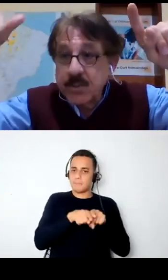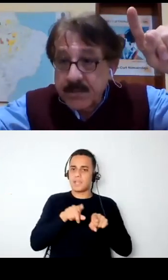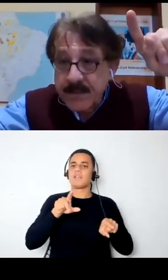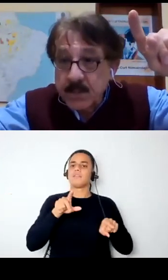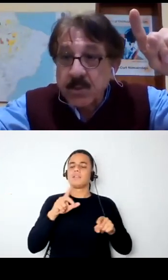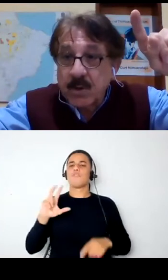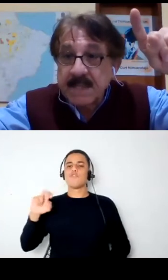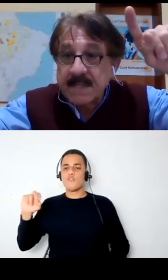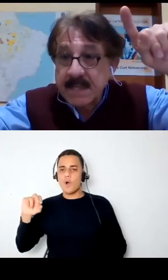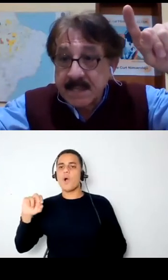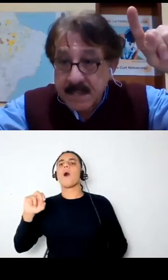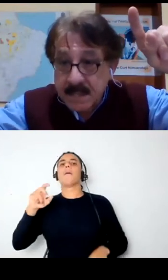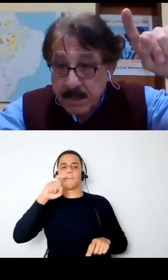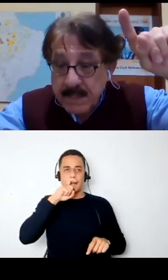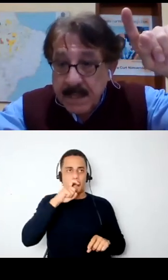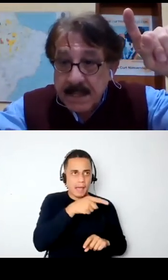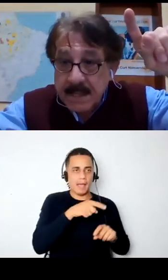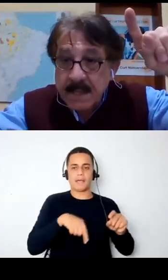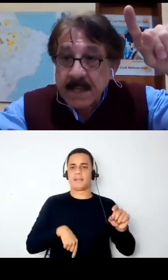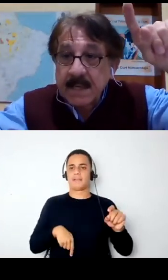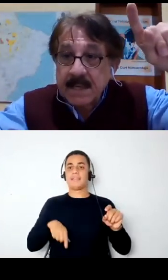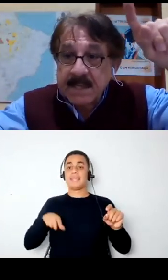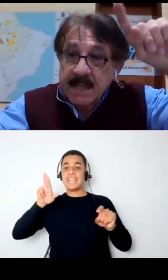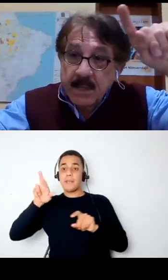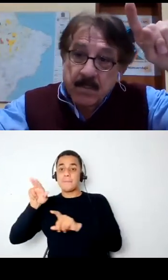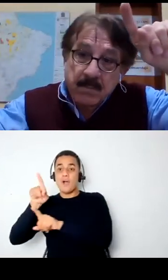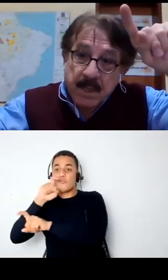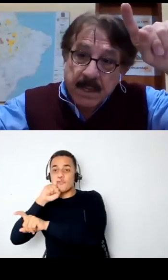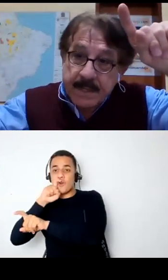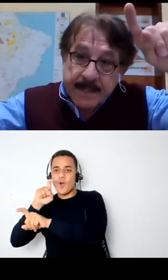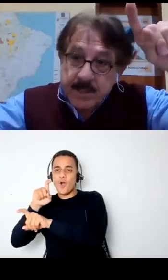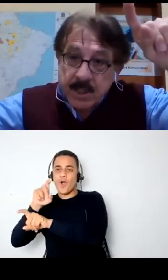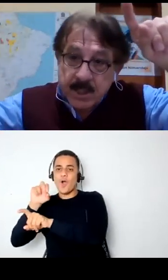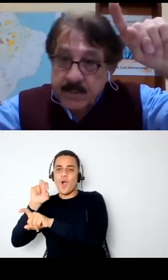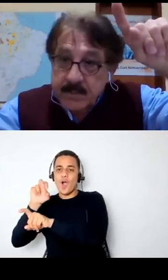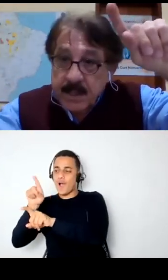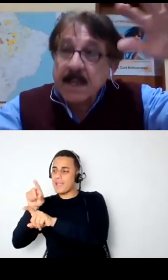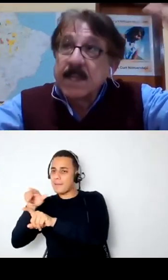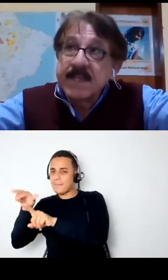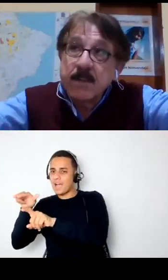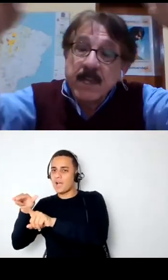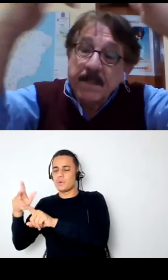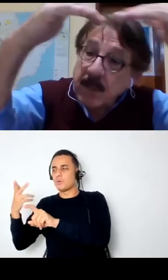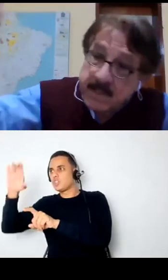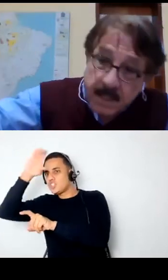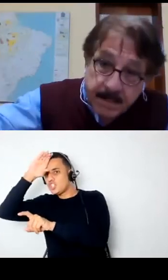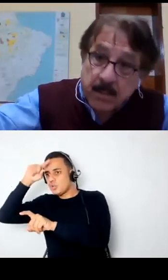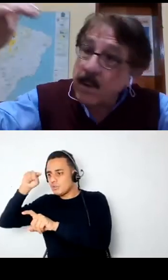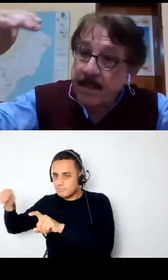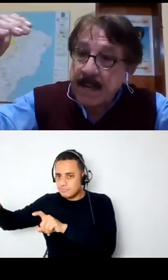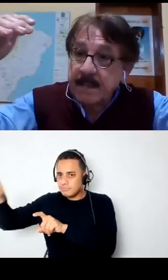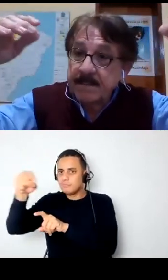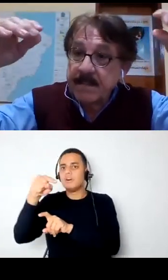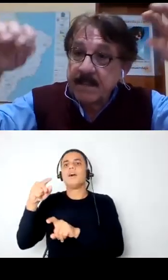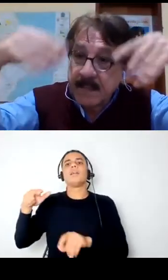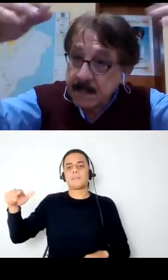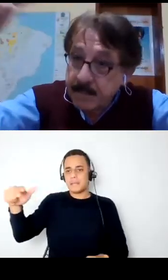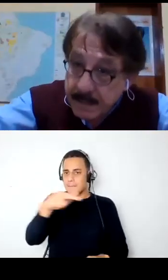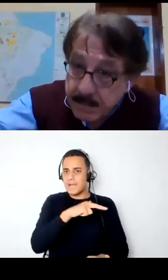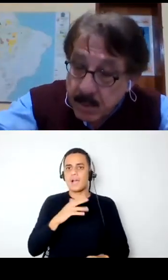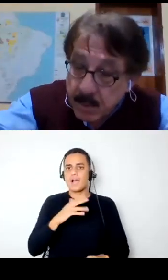da visão do sistema de parentesco deles, o pai não é só o sujeito que mora com a minha mãe e que me gerou, ou supostamente foi quem me